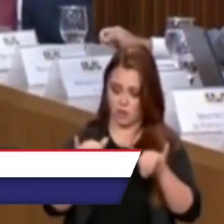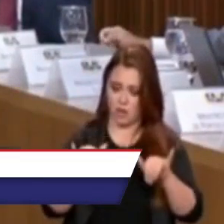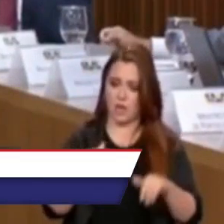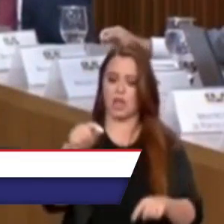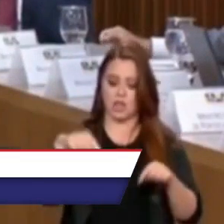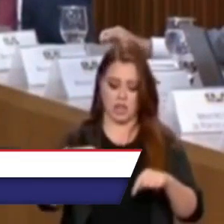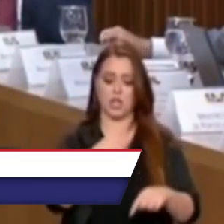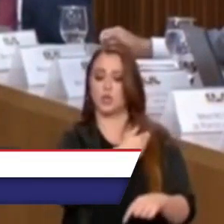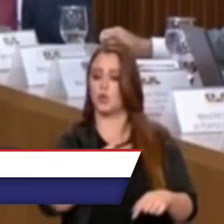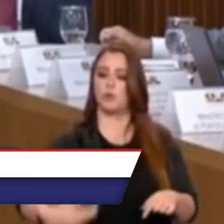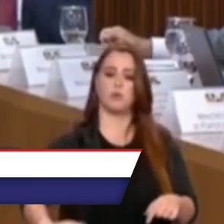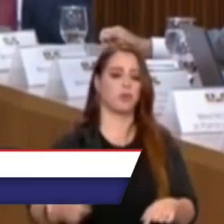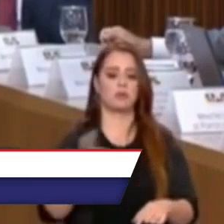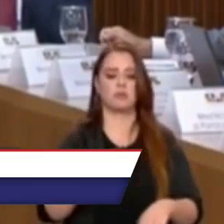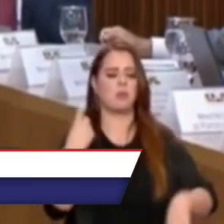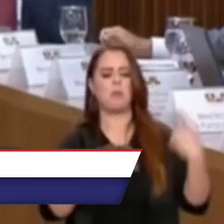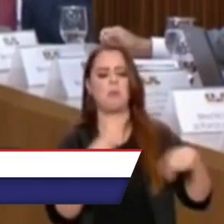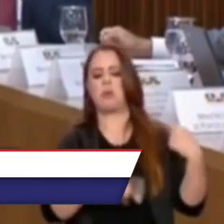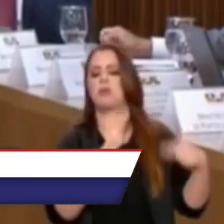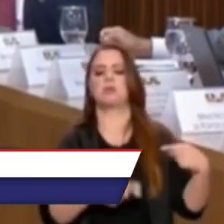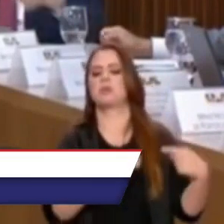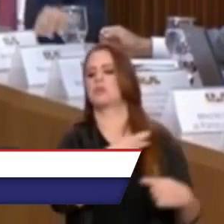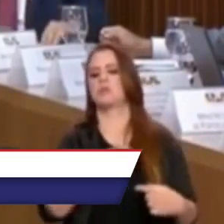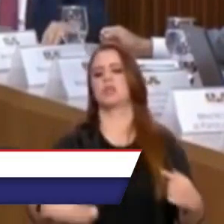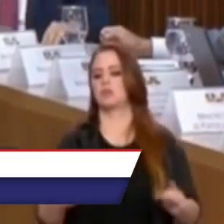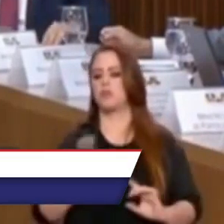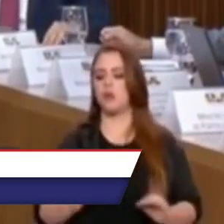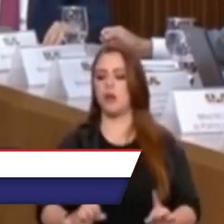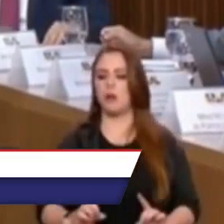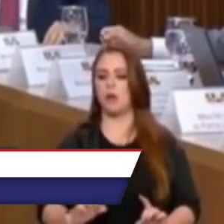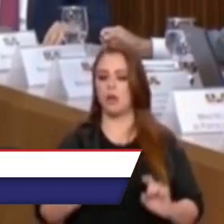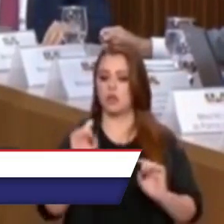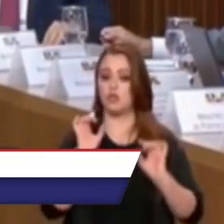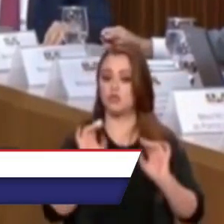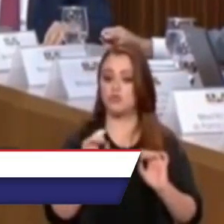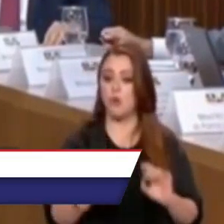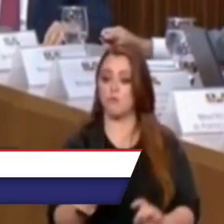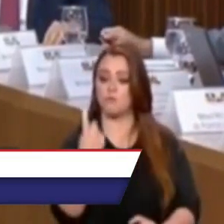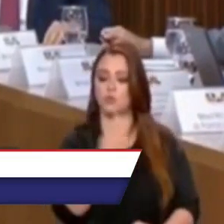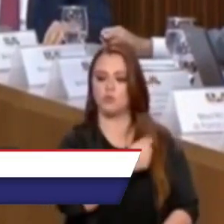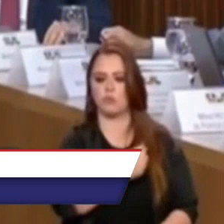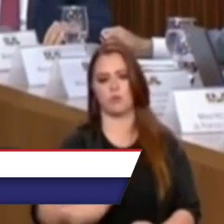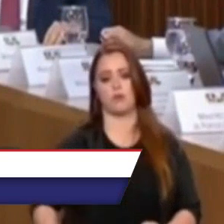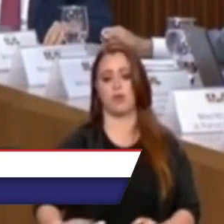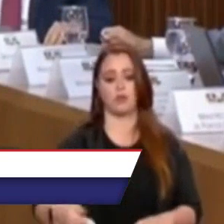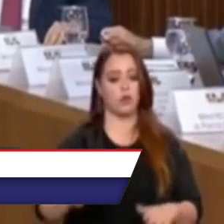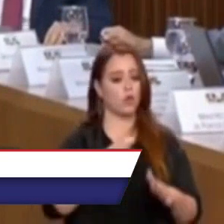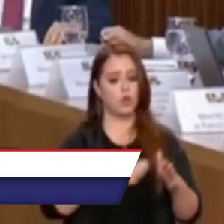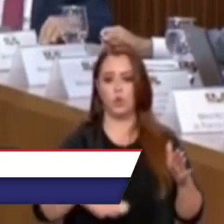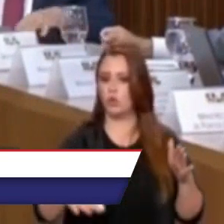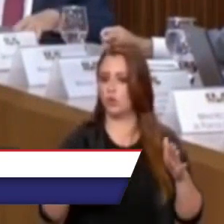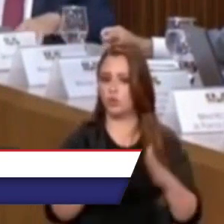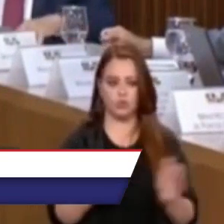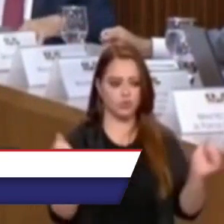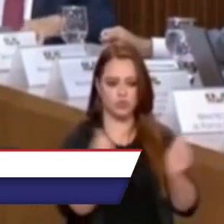haverá política de ministro. Isso é um governo. E as políticas todas serão de governo,